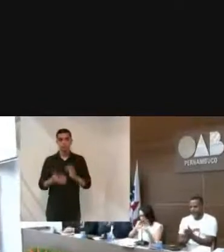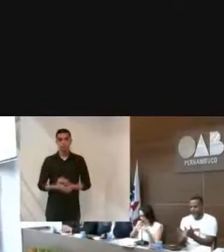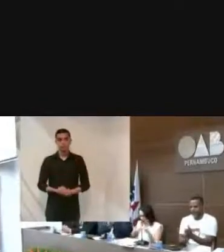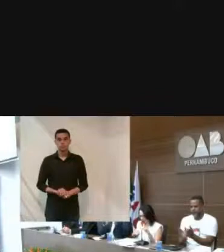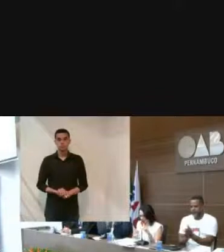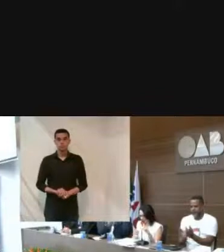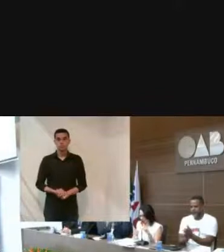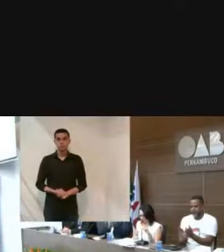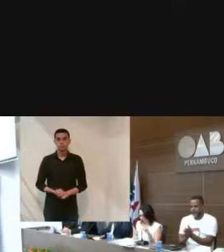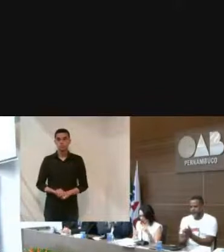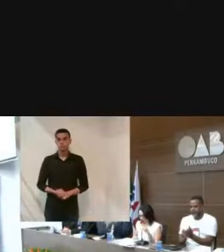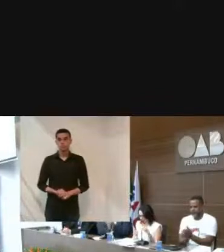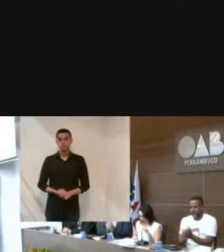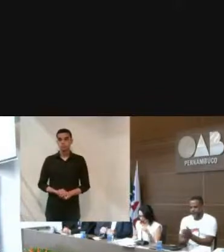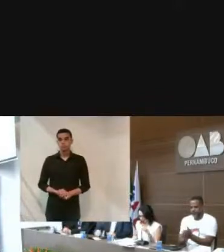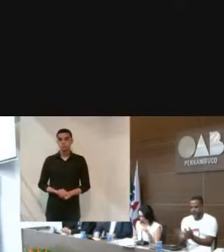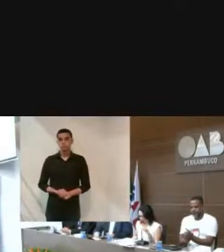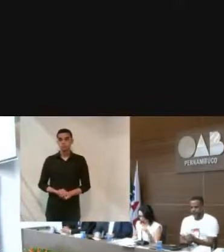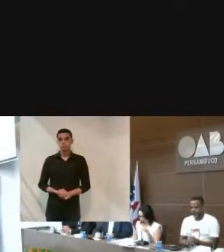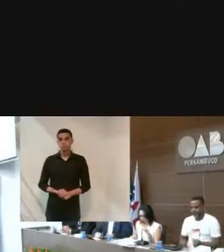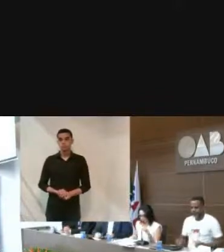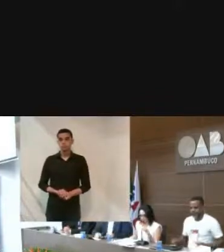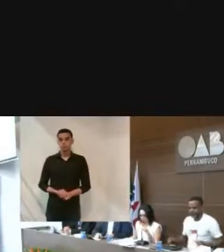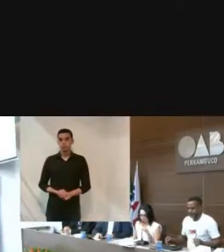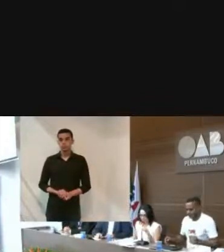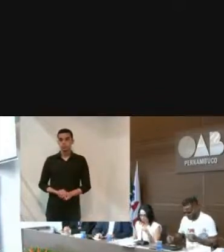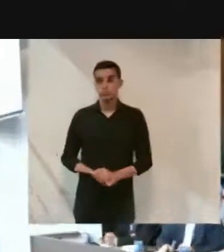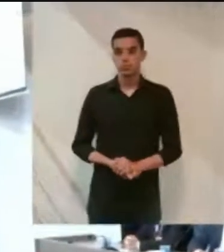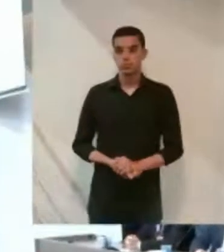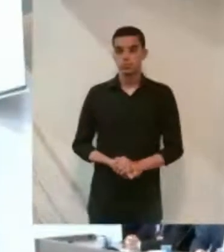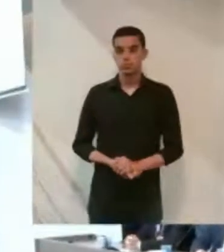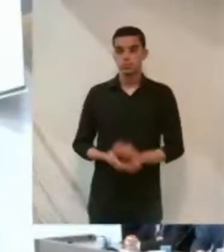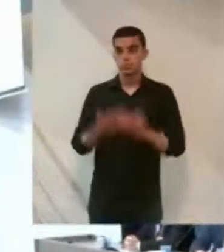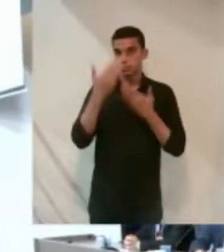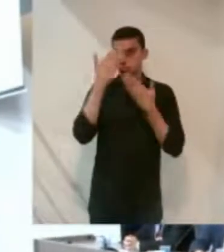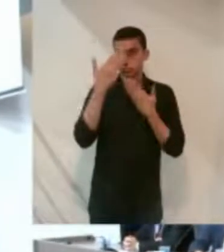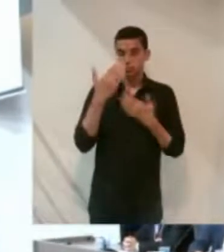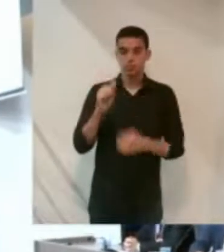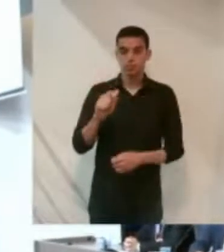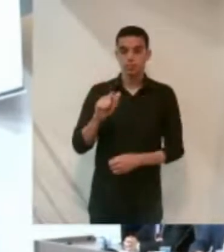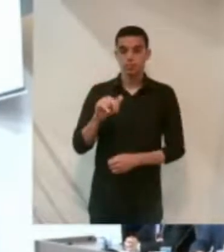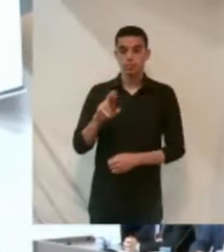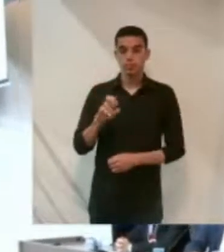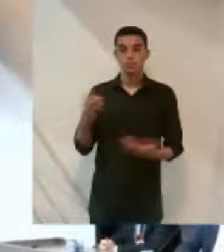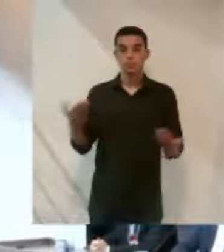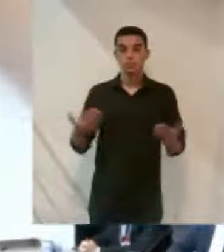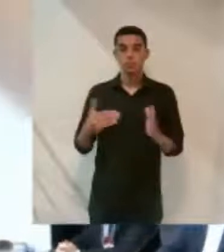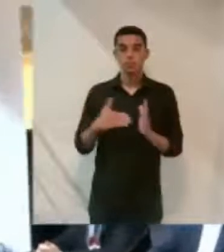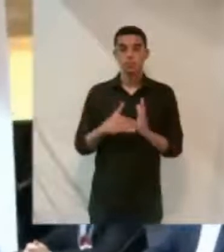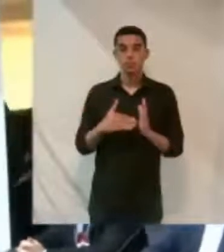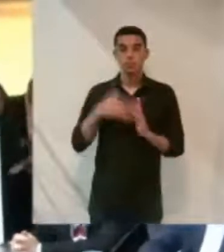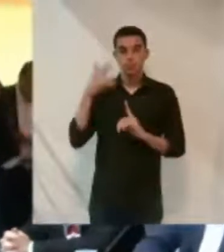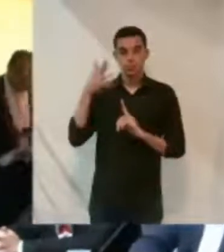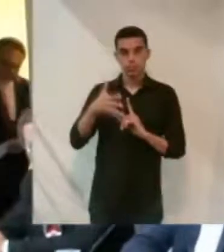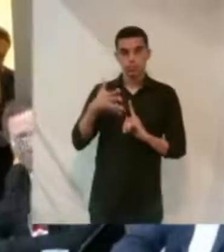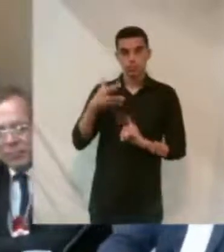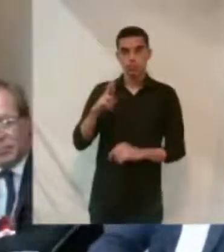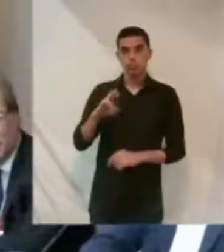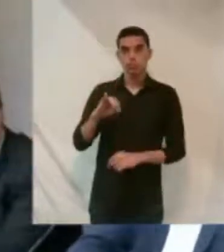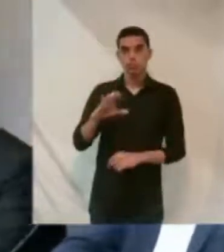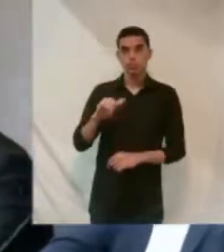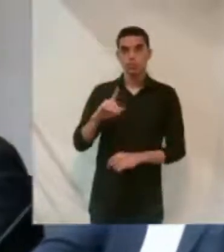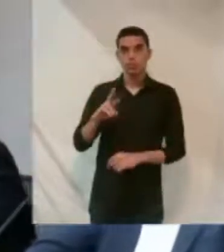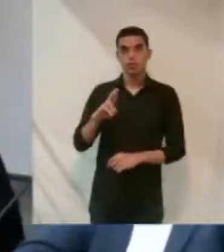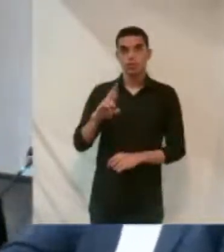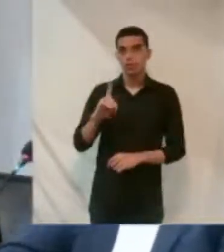Obrigada, Aline. Eu vou passar a palavra agora para o último palestrante, Ricardo Abussaf,